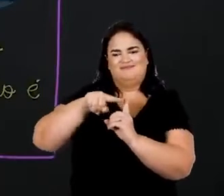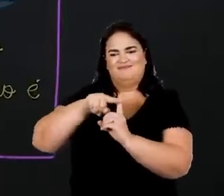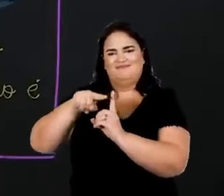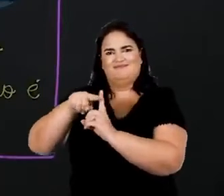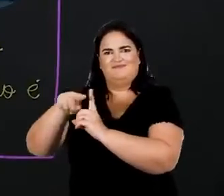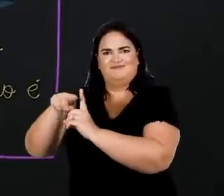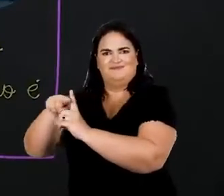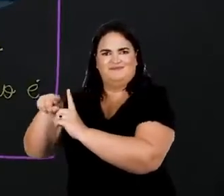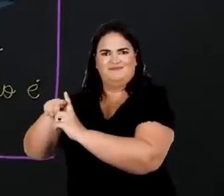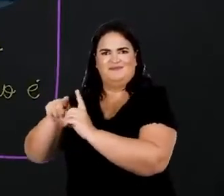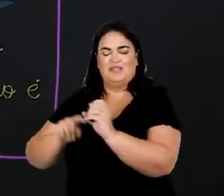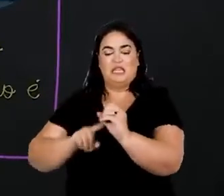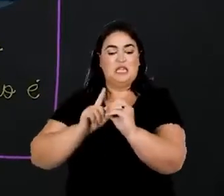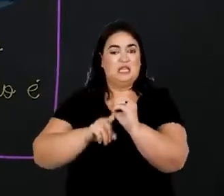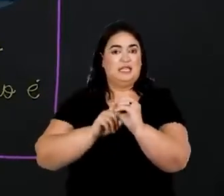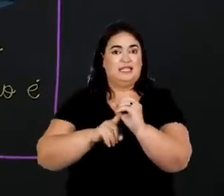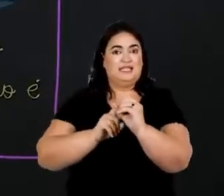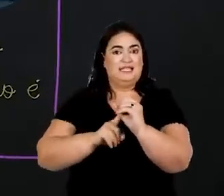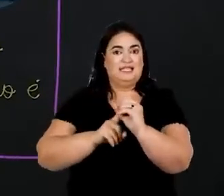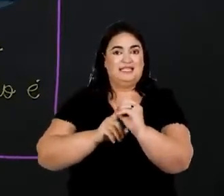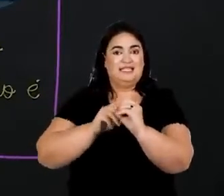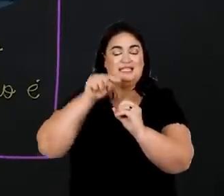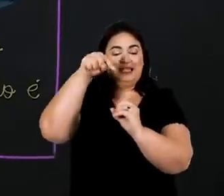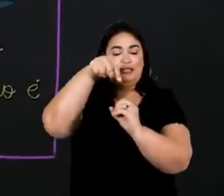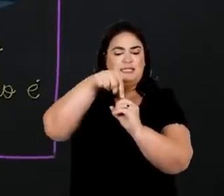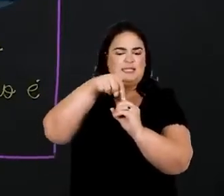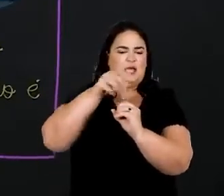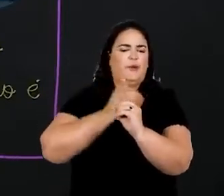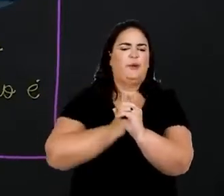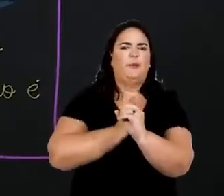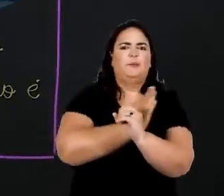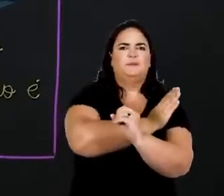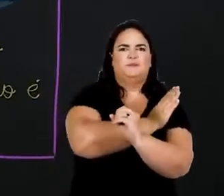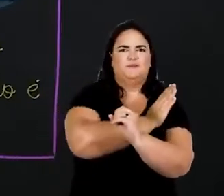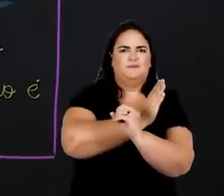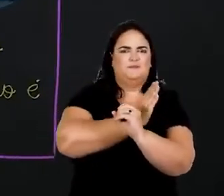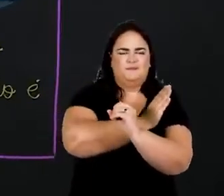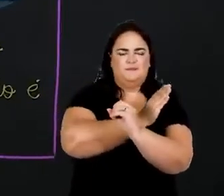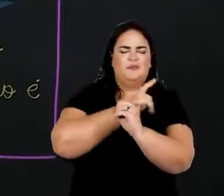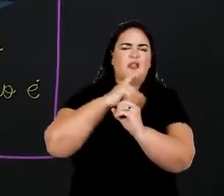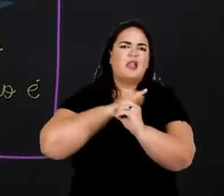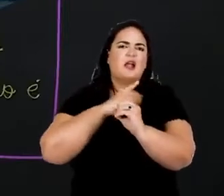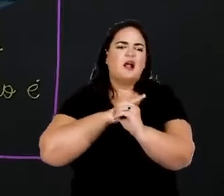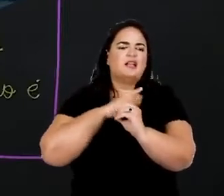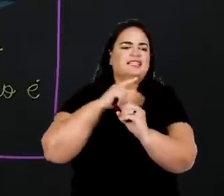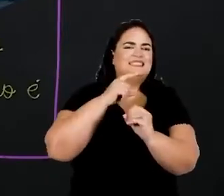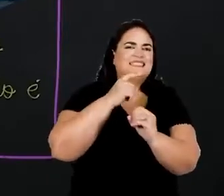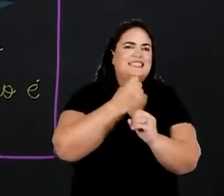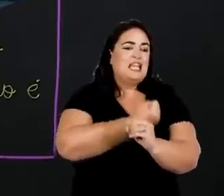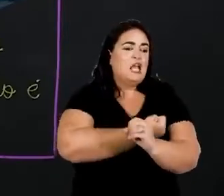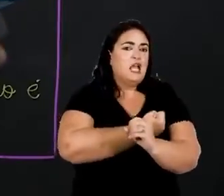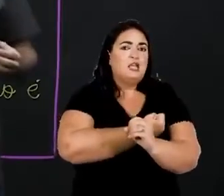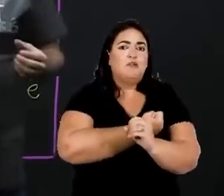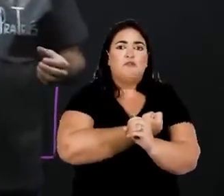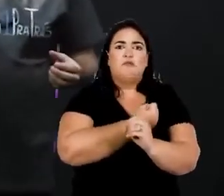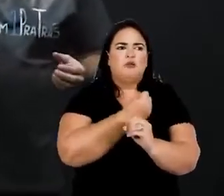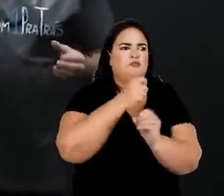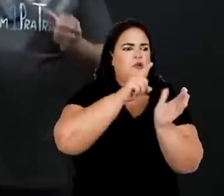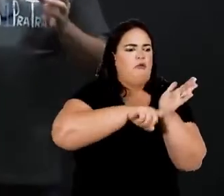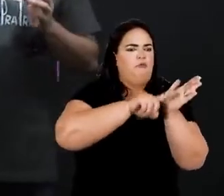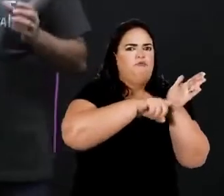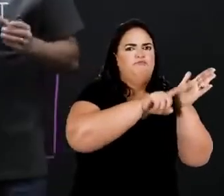positivos automaticamente a parte do número zero para a sua esquerda nós temos valores